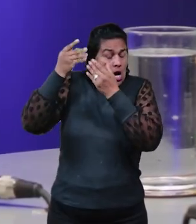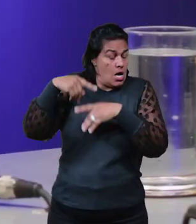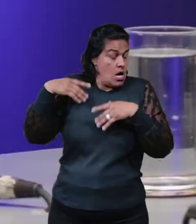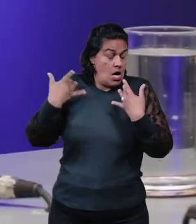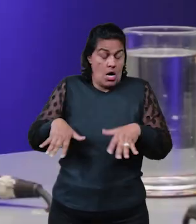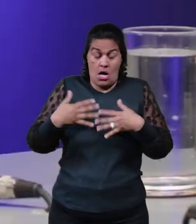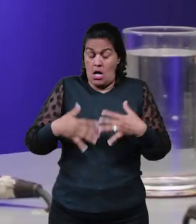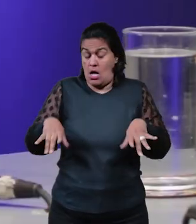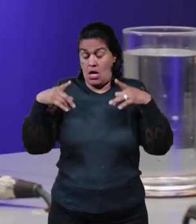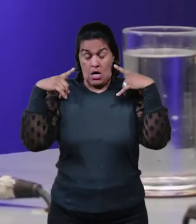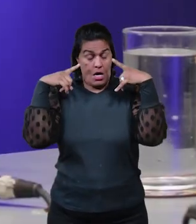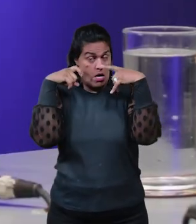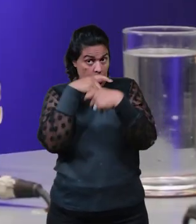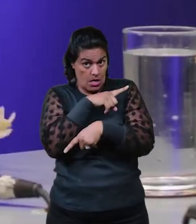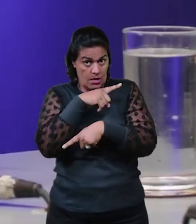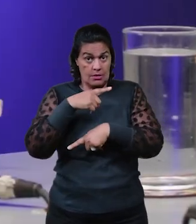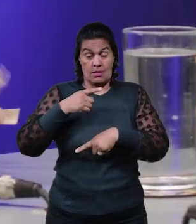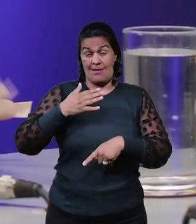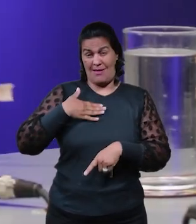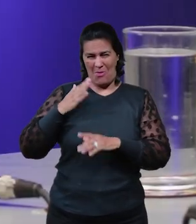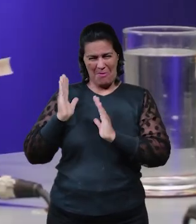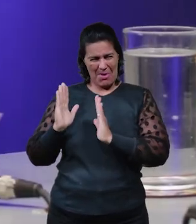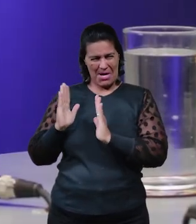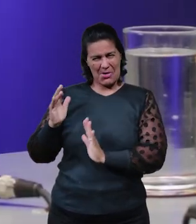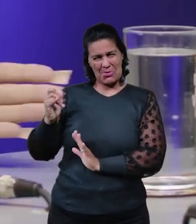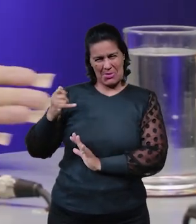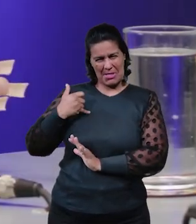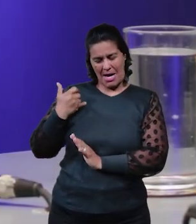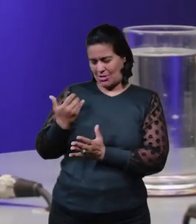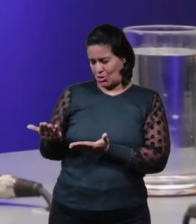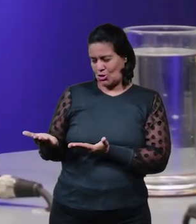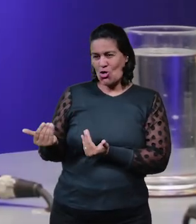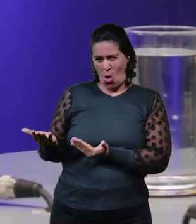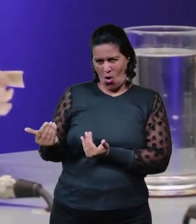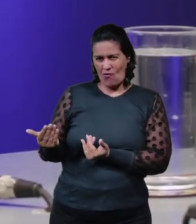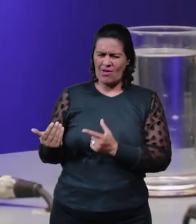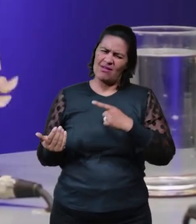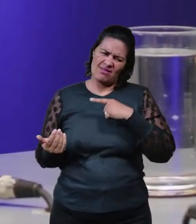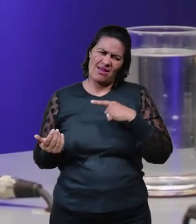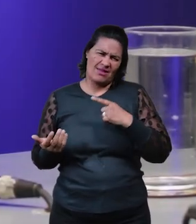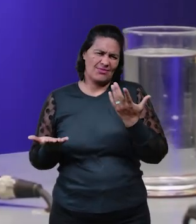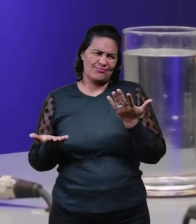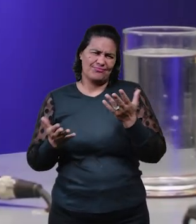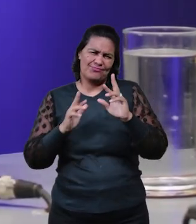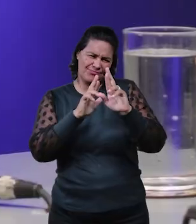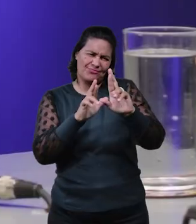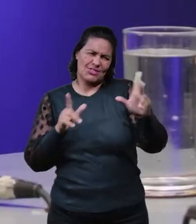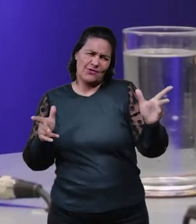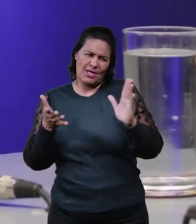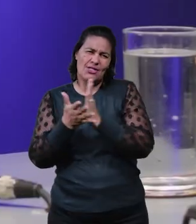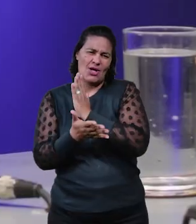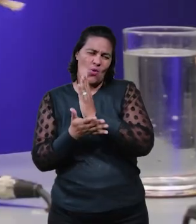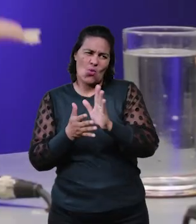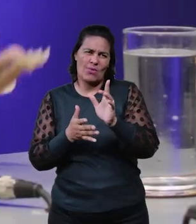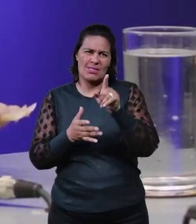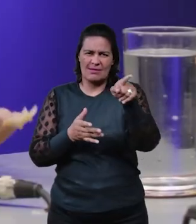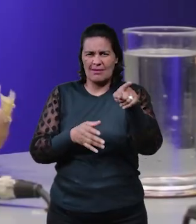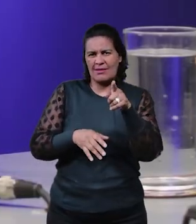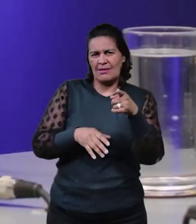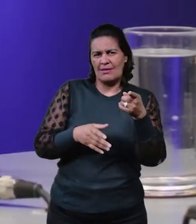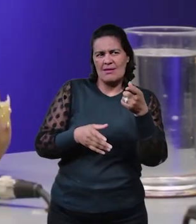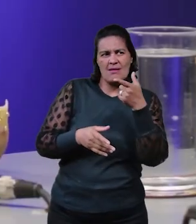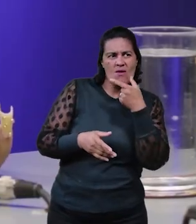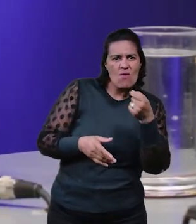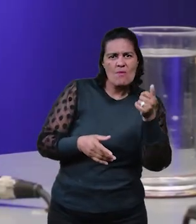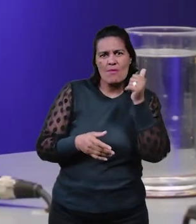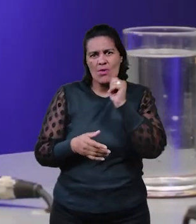adolescência, pelo menos tipo, para nós meninas, eu reconheço que tem esse recorte de diferença de vivência em relação ao cabelo entre mulheres